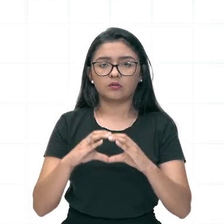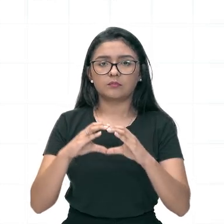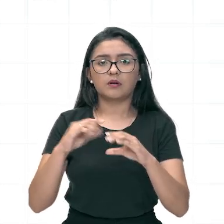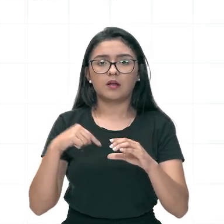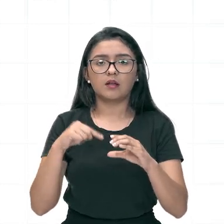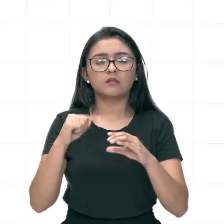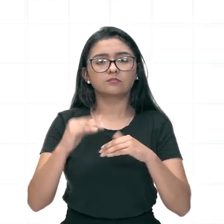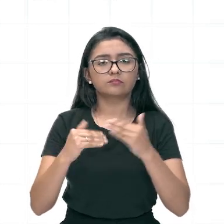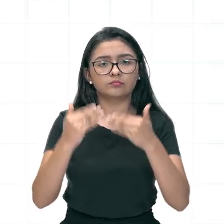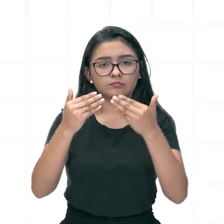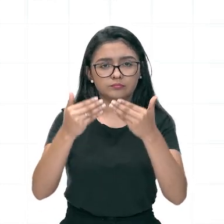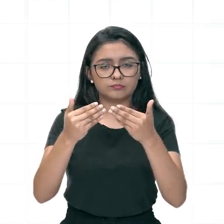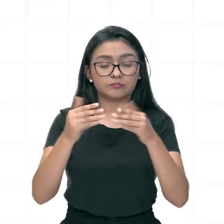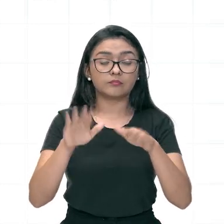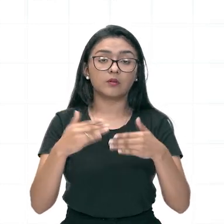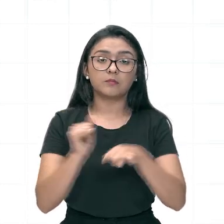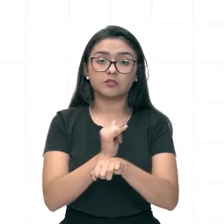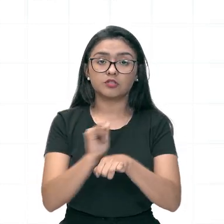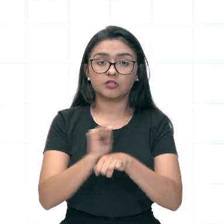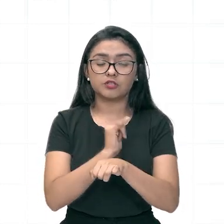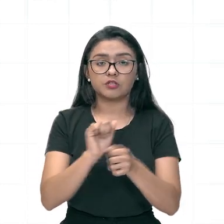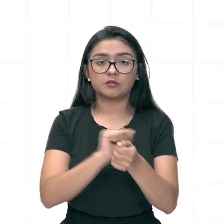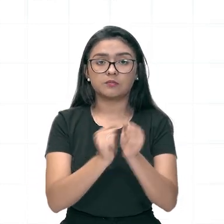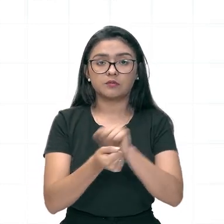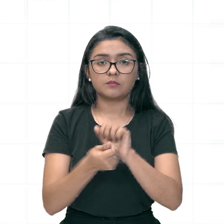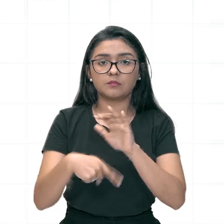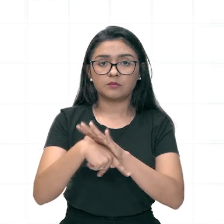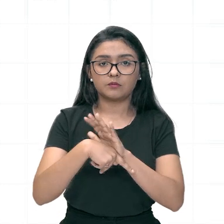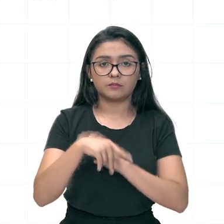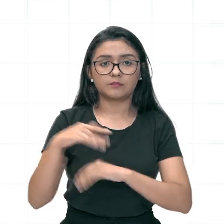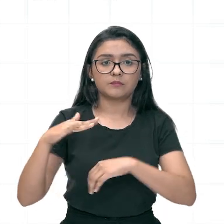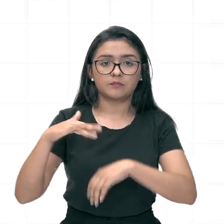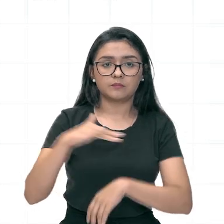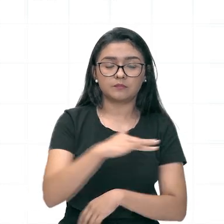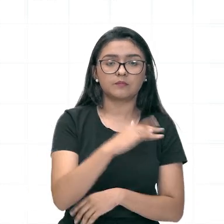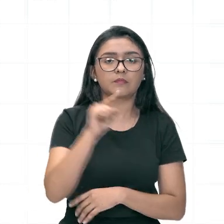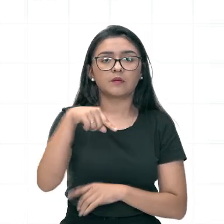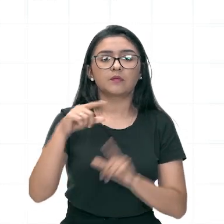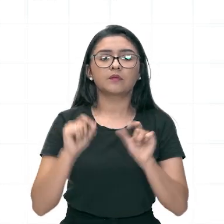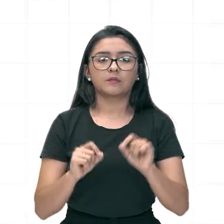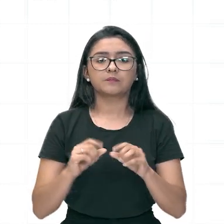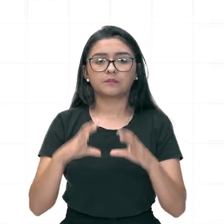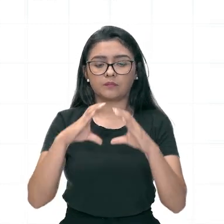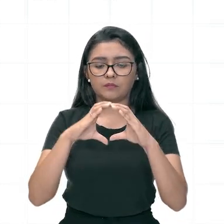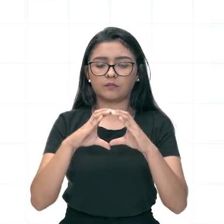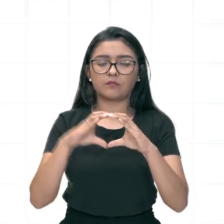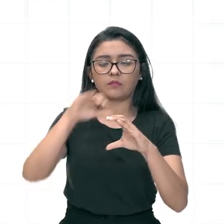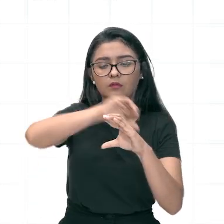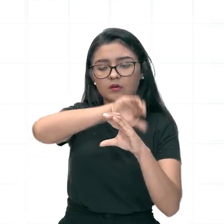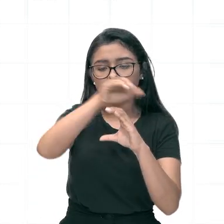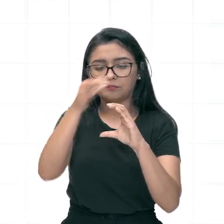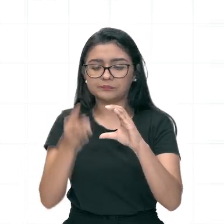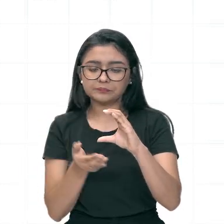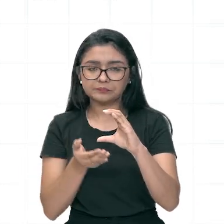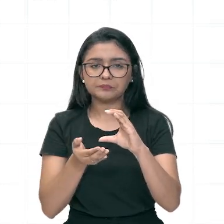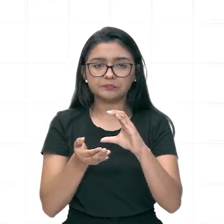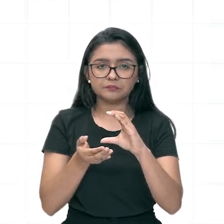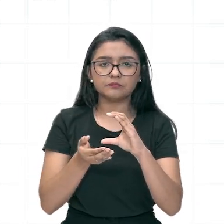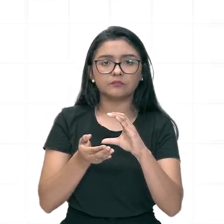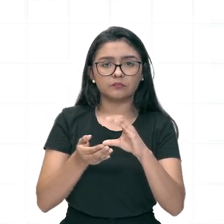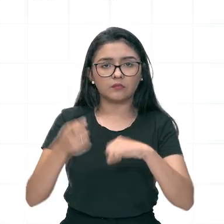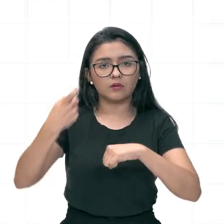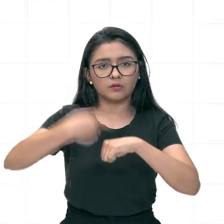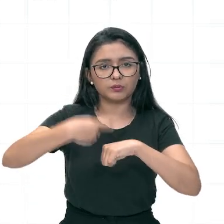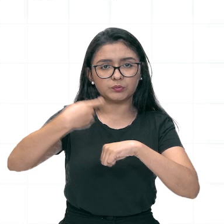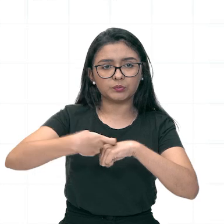por isso, né, uma dessas estratégias ali de adaptação dos répteis é justamente esse ovo com uma casca, né, tem uma casca um